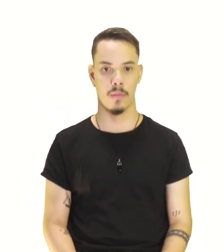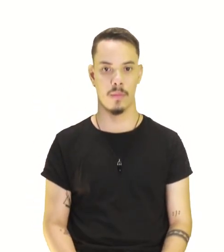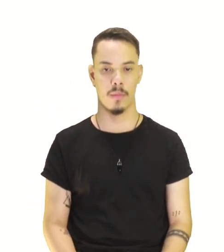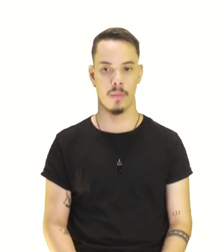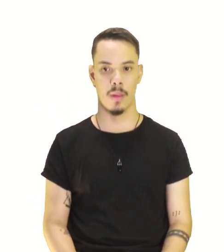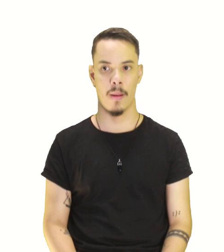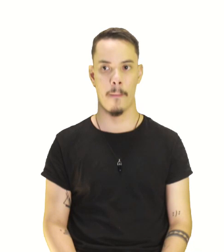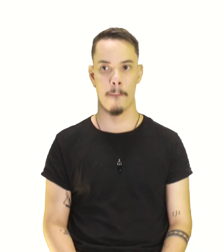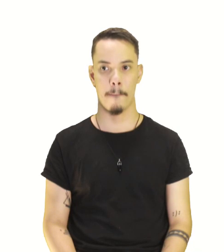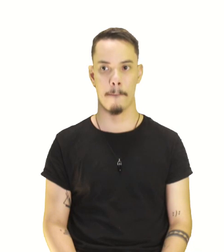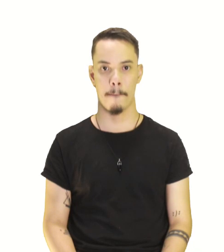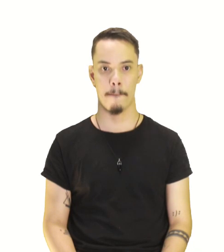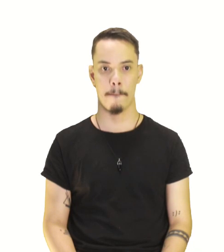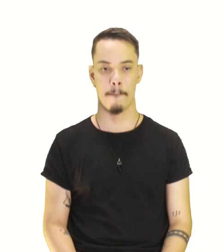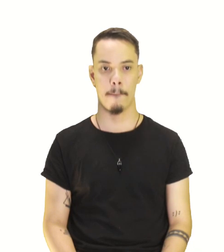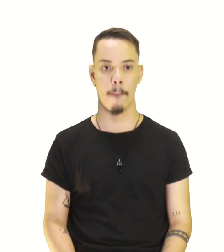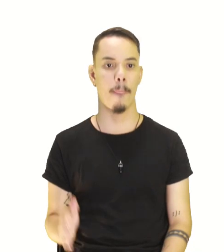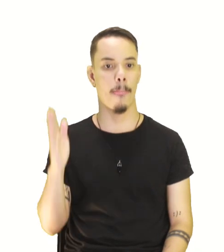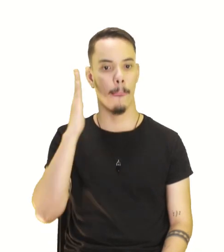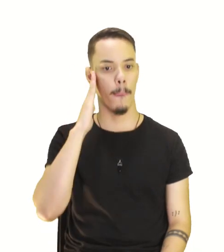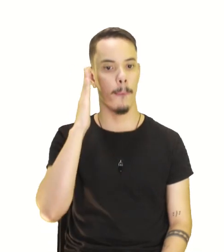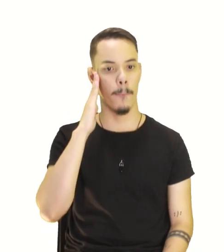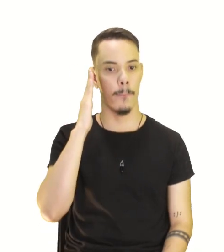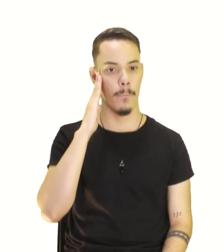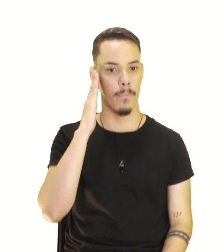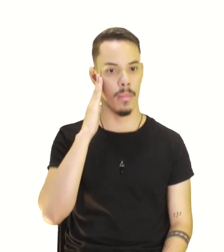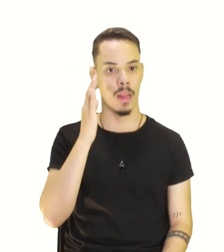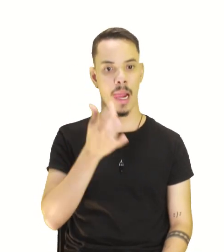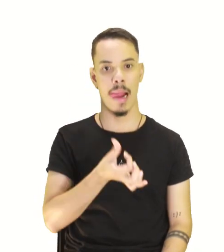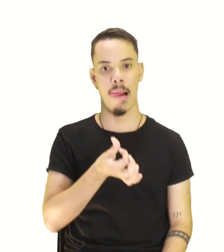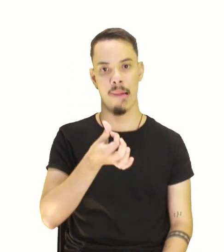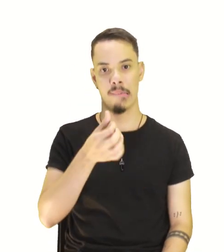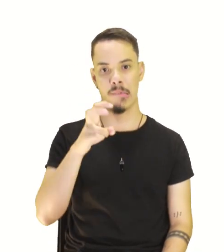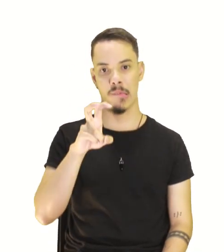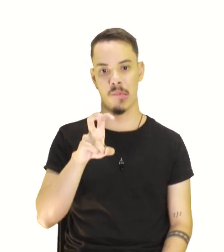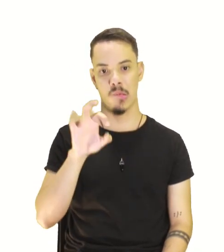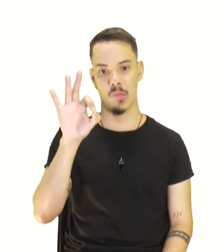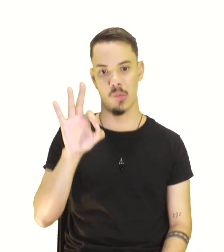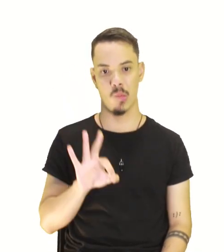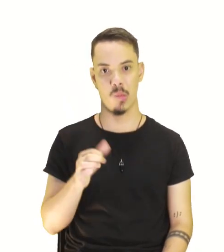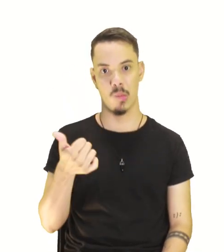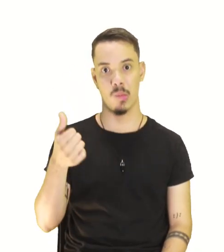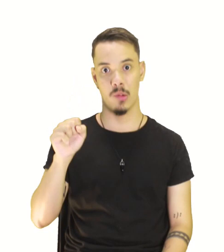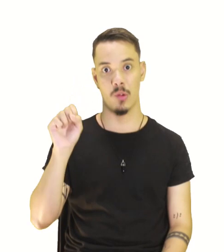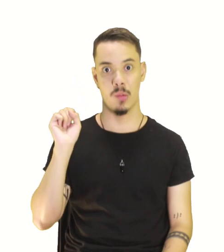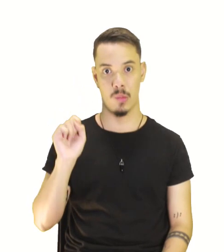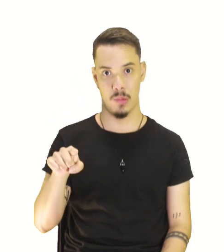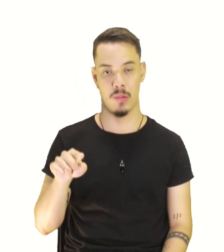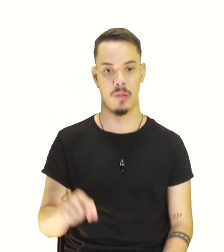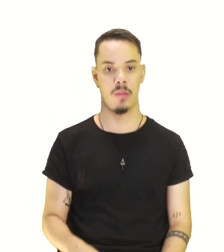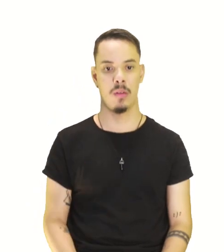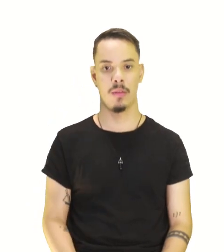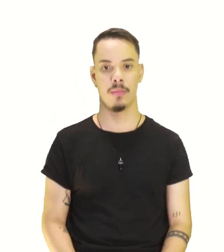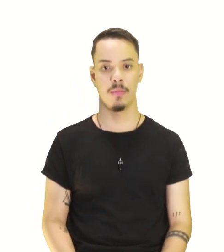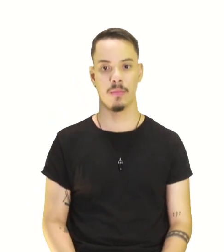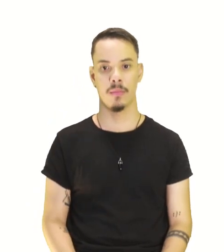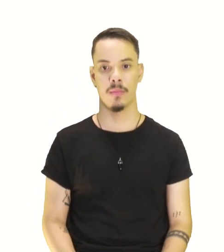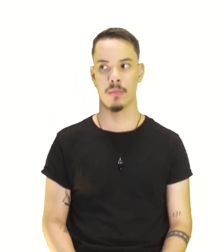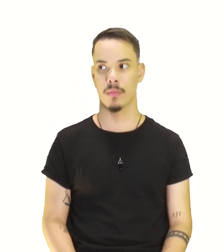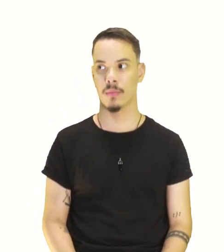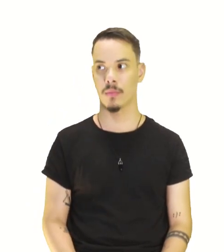prática. Uhum. Eu preciso saber quanto é 65% de 18 mil, né? Toda vez que a gente fala